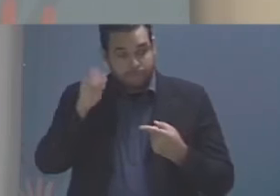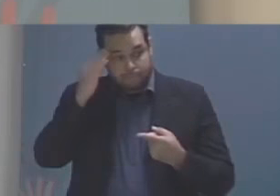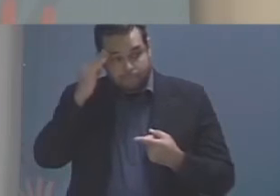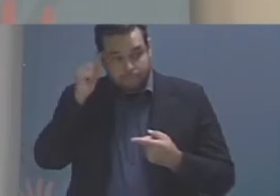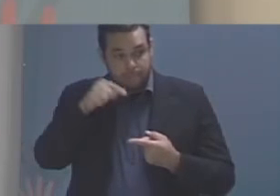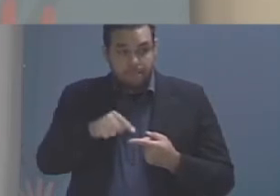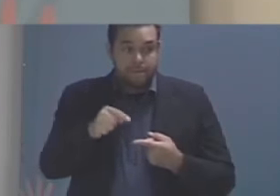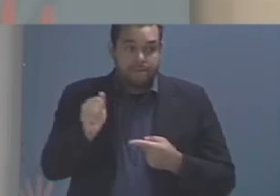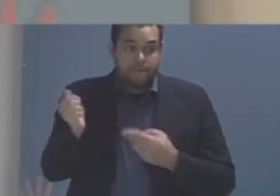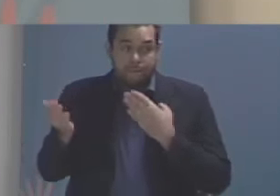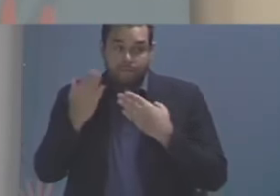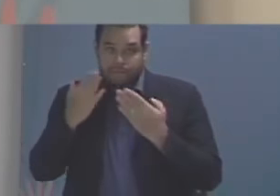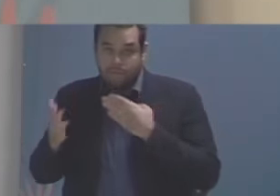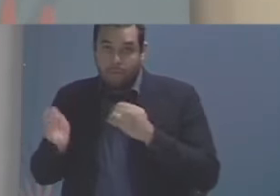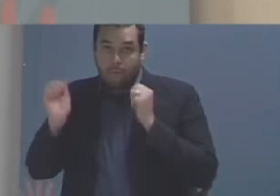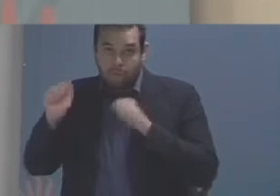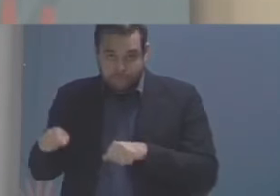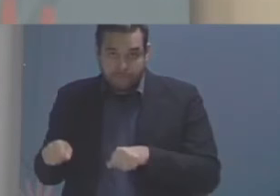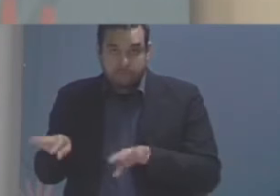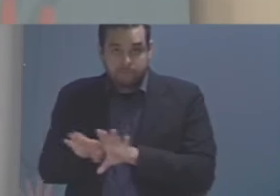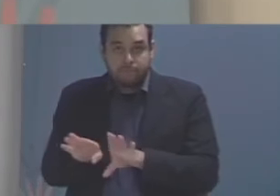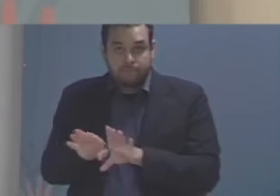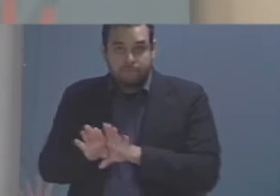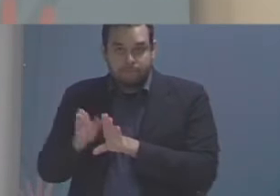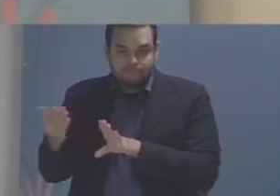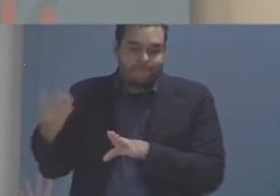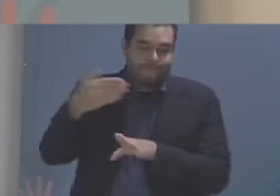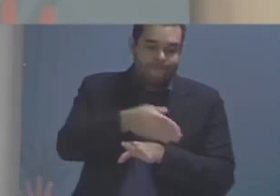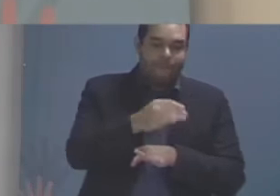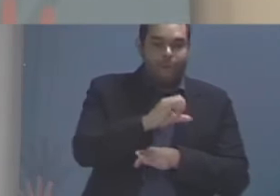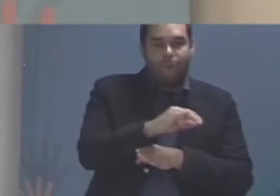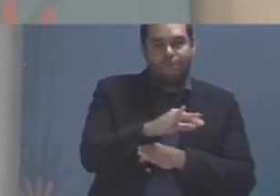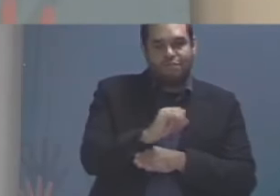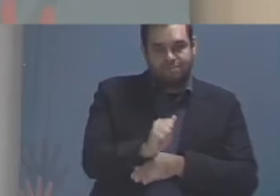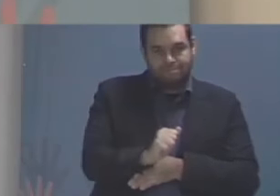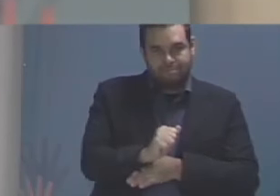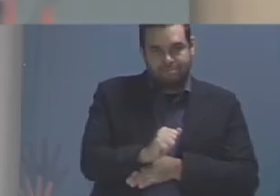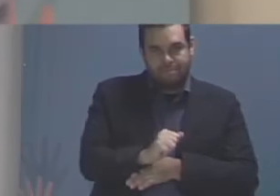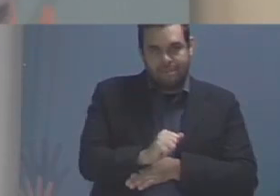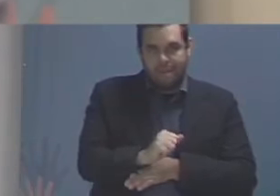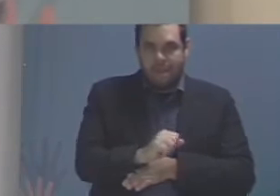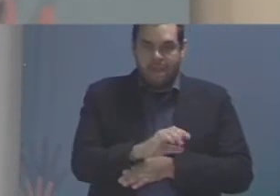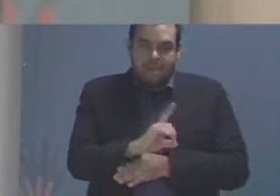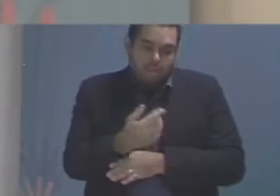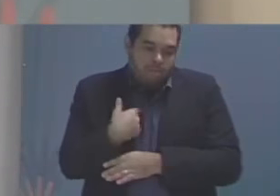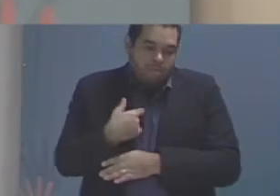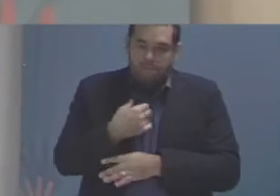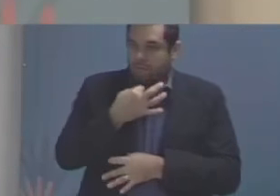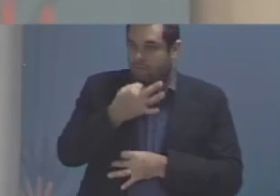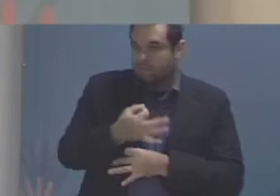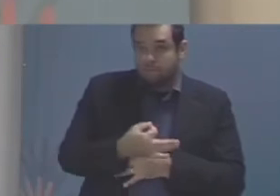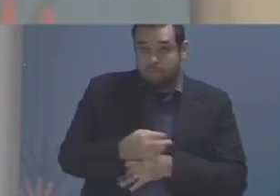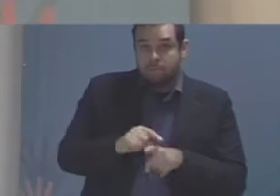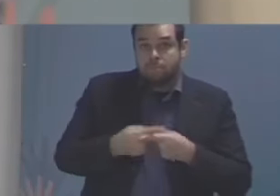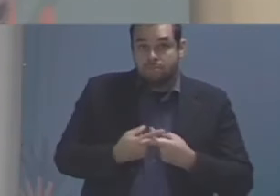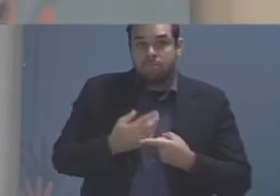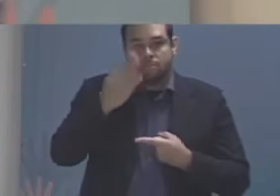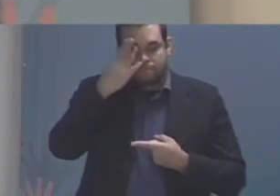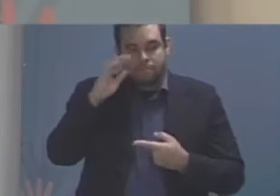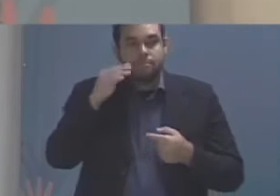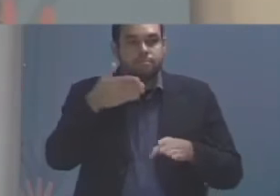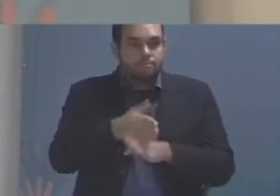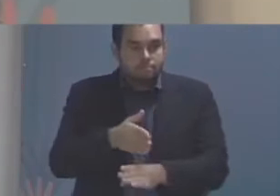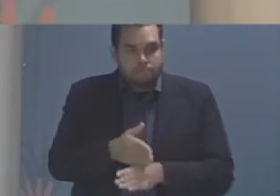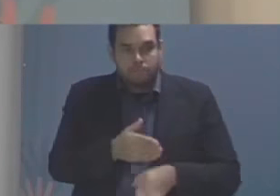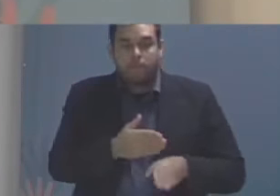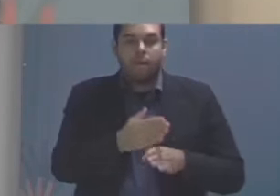reconhecimento que os psicólogos, eles podem, em algum momento, também atuar como coaching. Coaching não é bem a minha área. Mas eu sei que o coaching ele faz parte